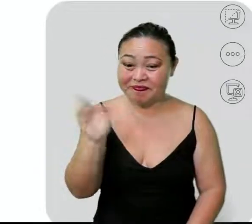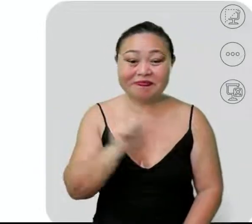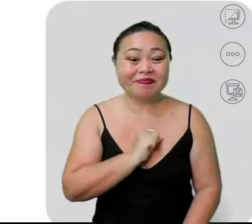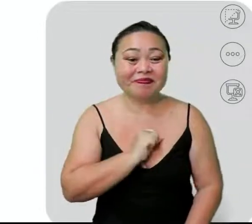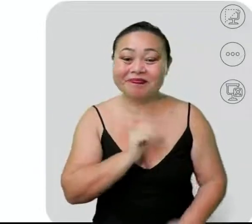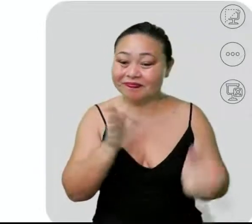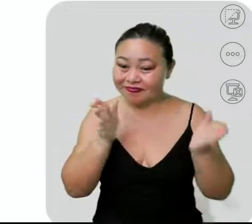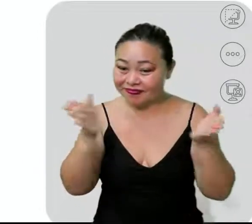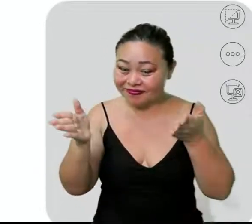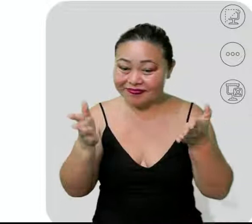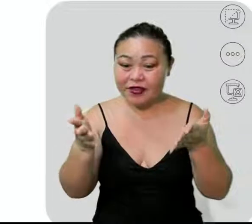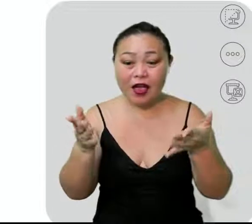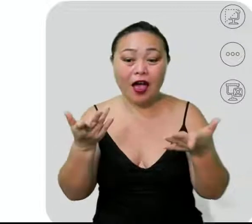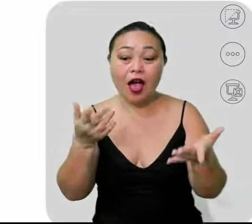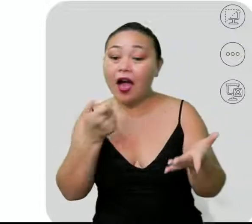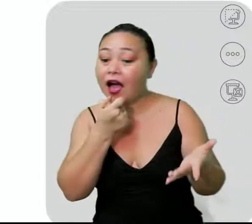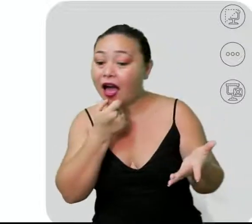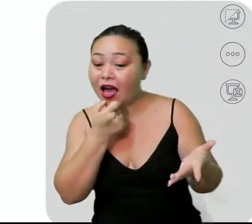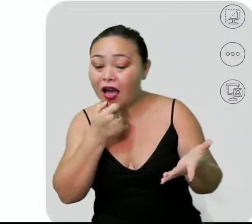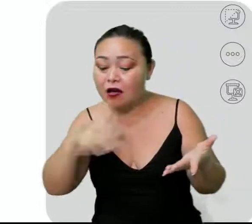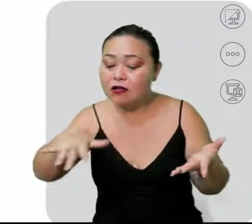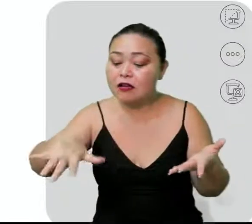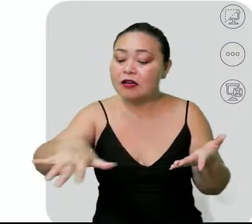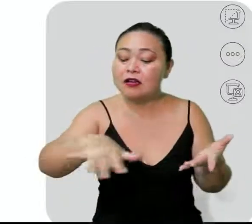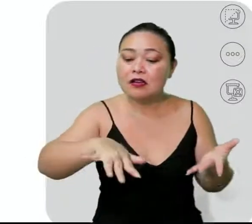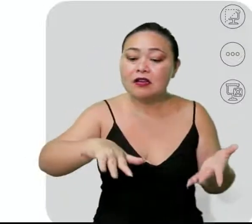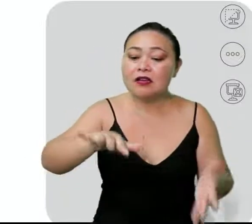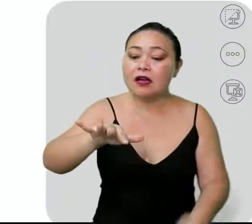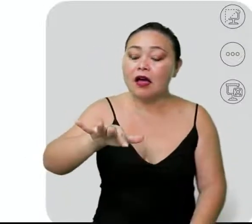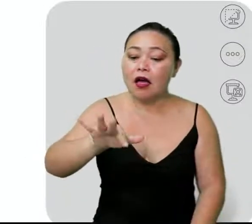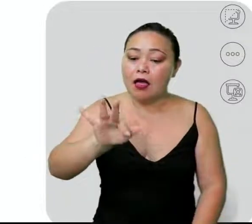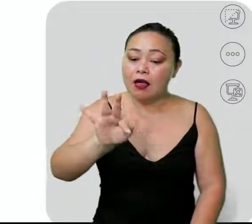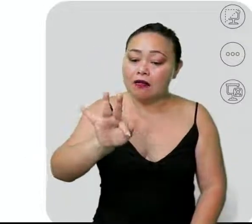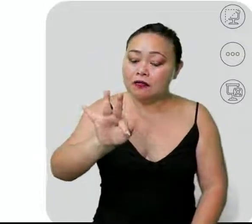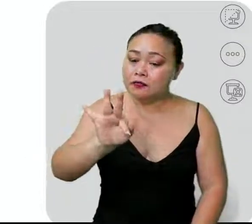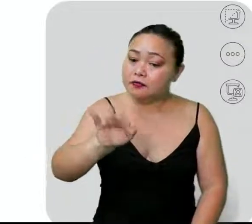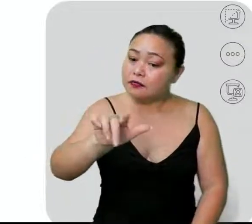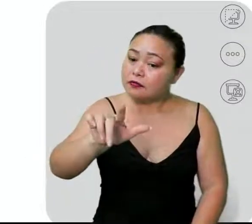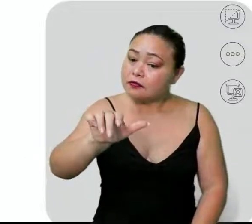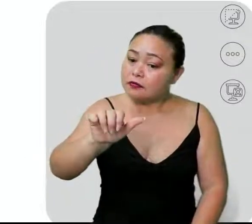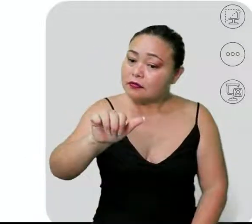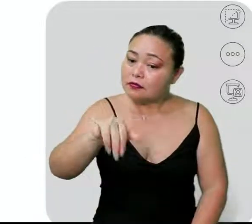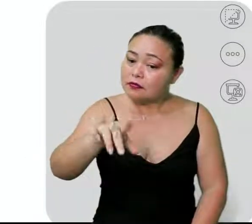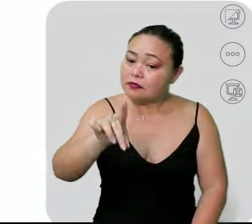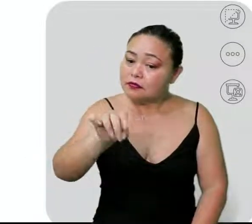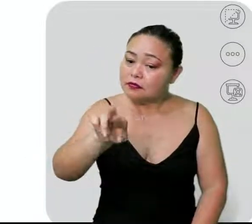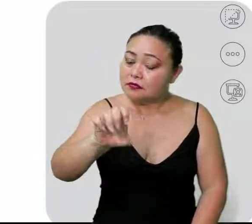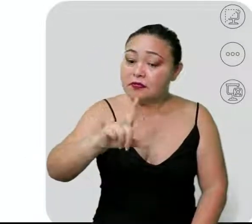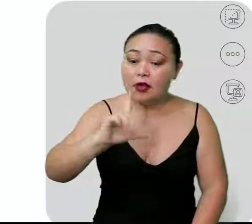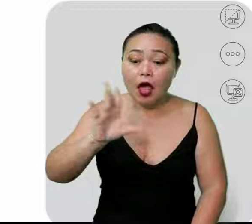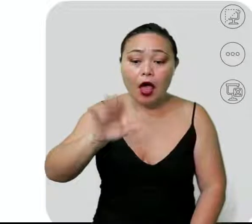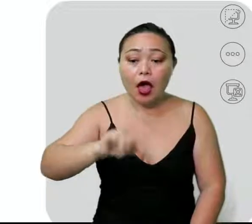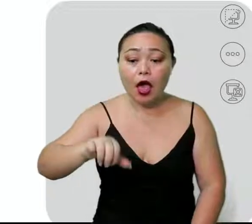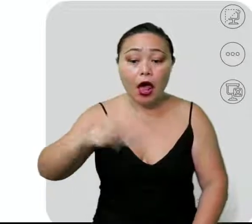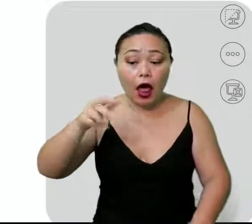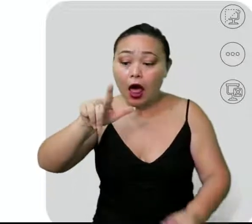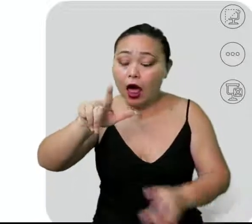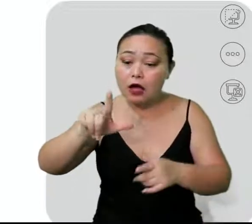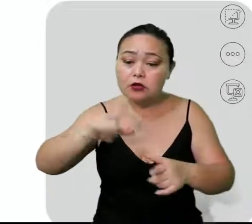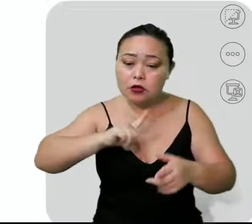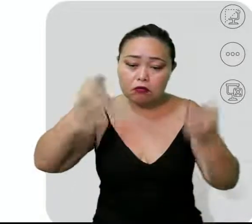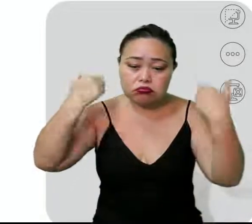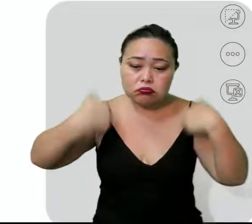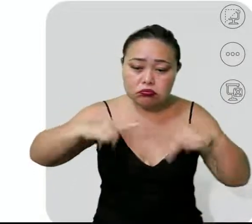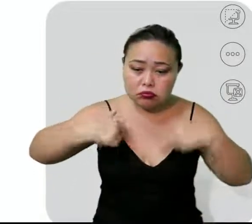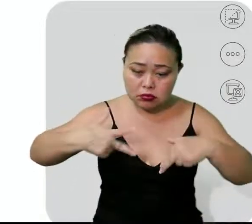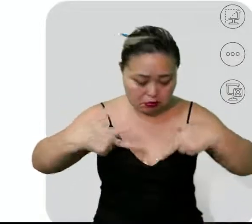né aí eu até queria a região de Flandres que era muito rico em lan e